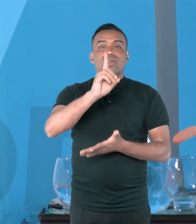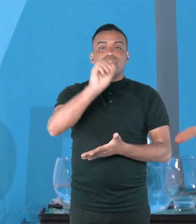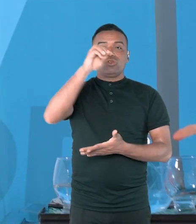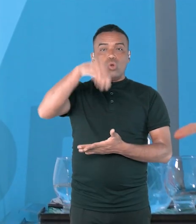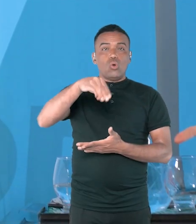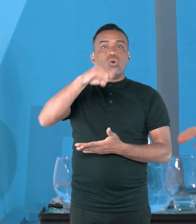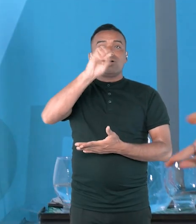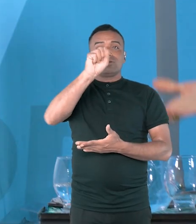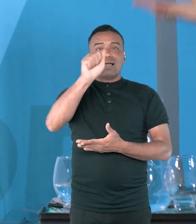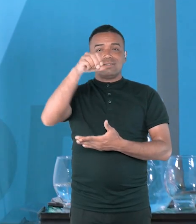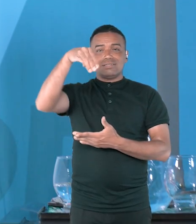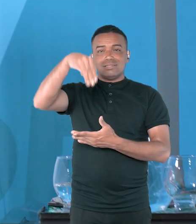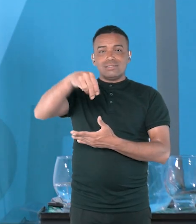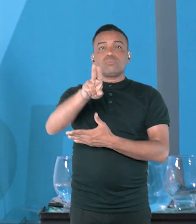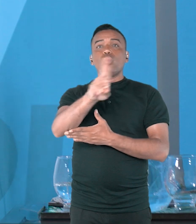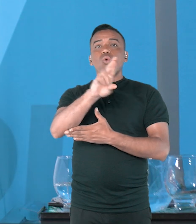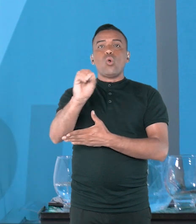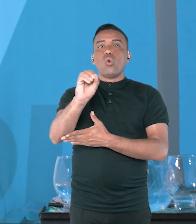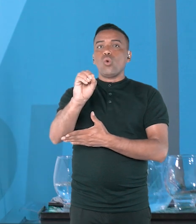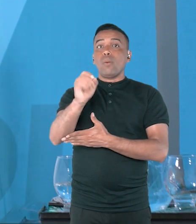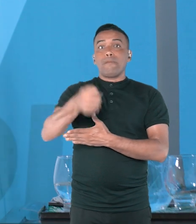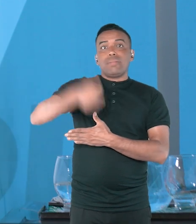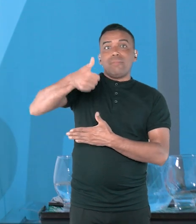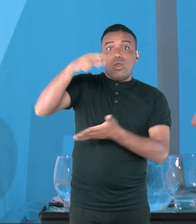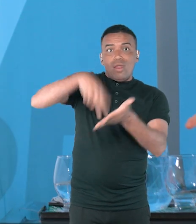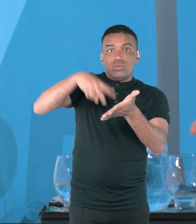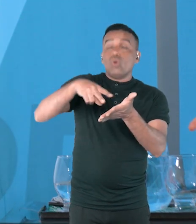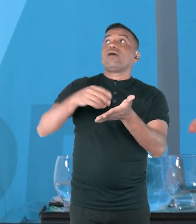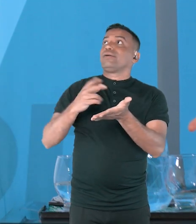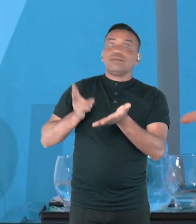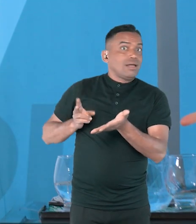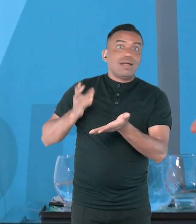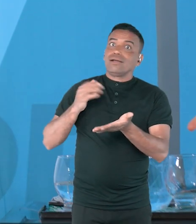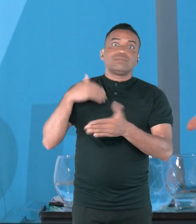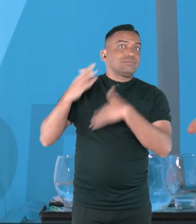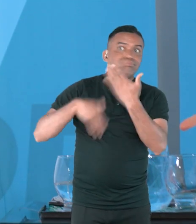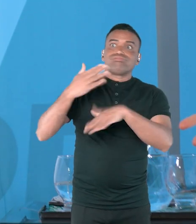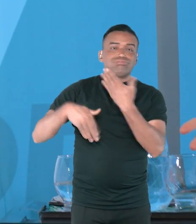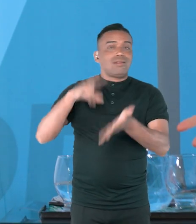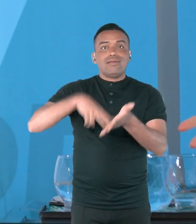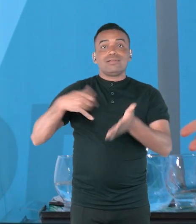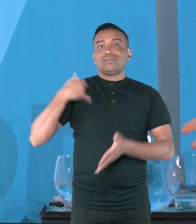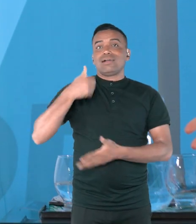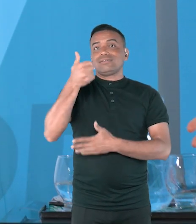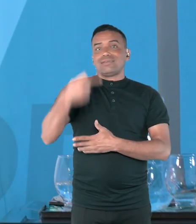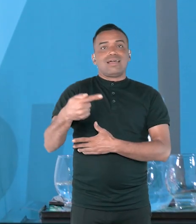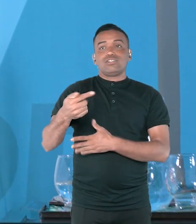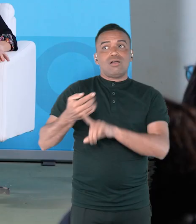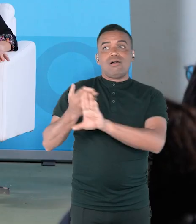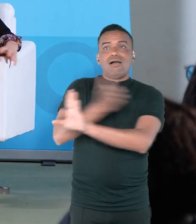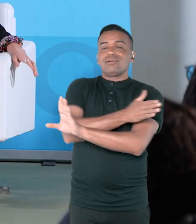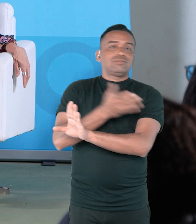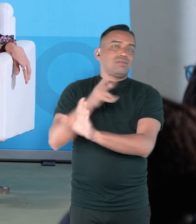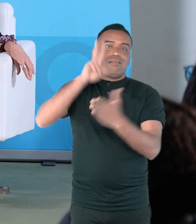Dom Casmurro. Foi obrigado a ler Dom Casmurro. Quando leu Dom Casmurro, nunca mais parou de ler. E isso ele já tinha seus 17 anos.